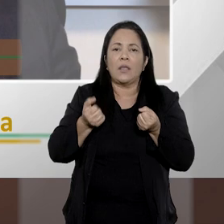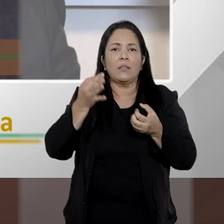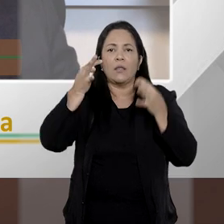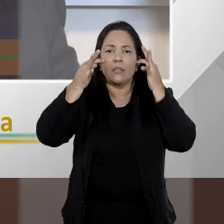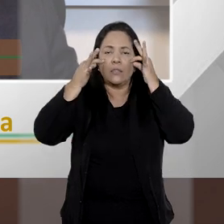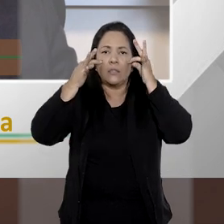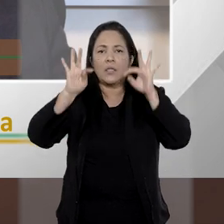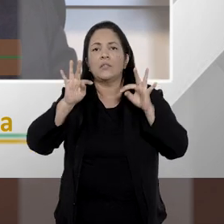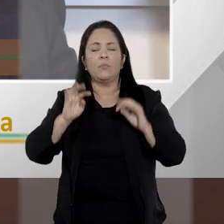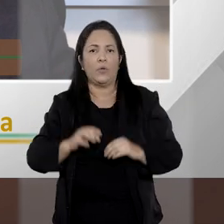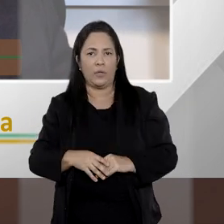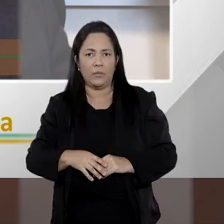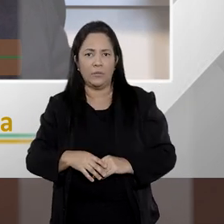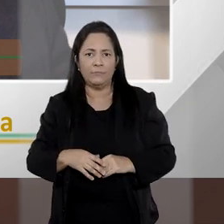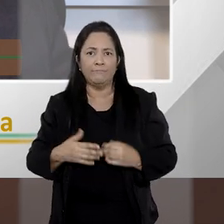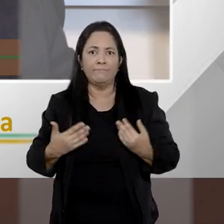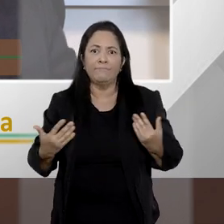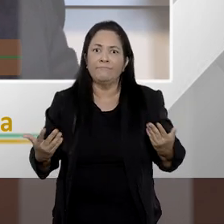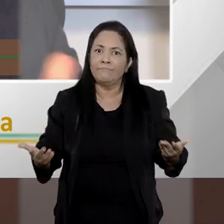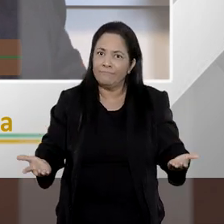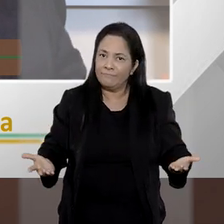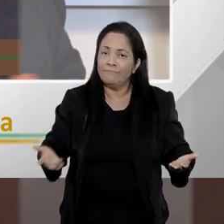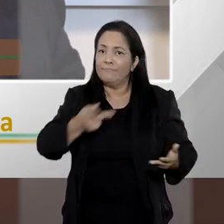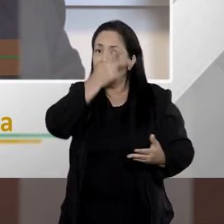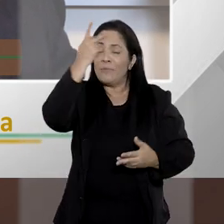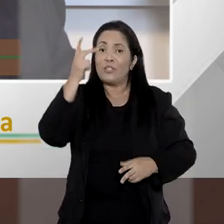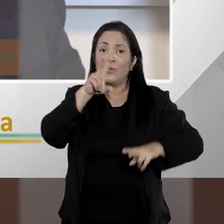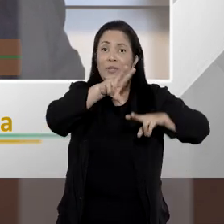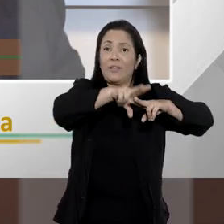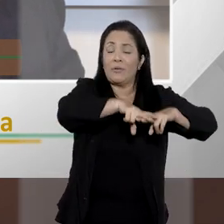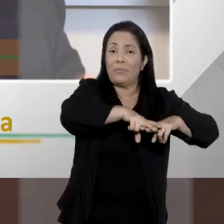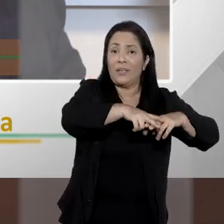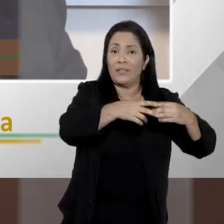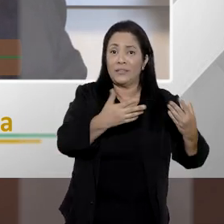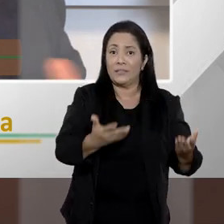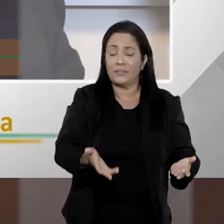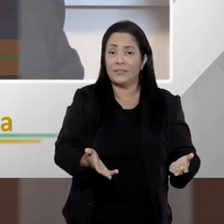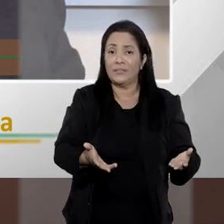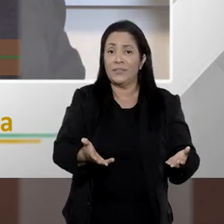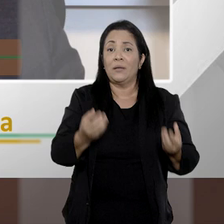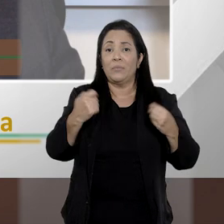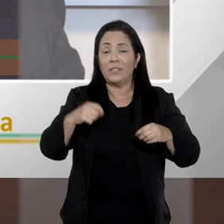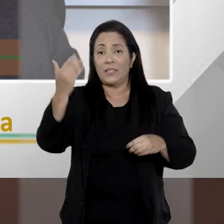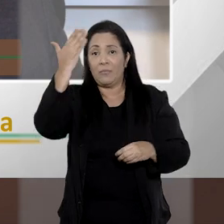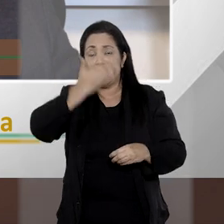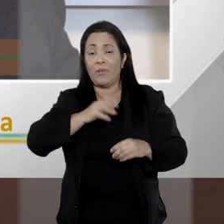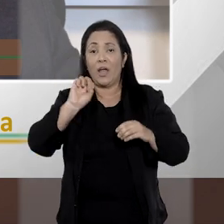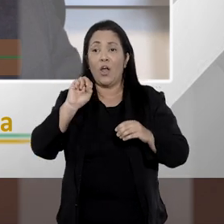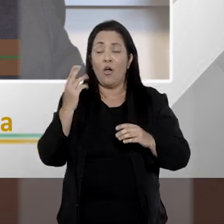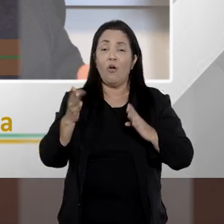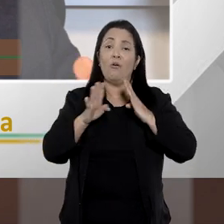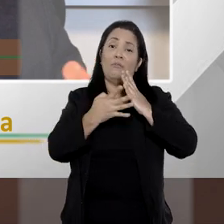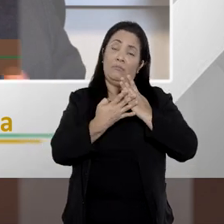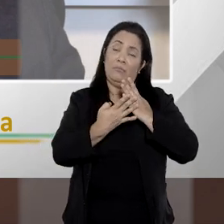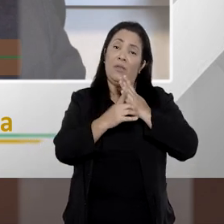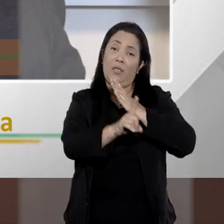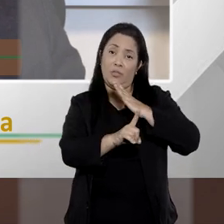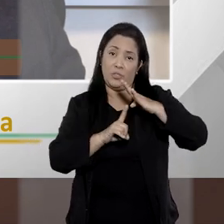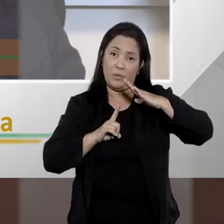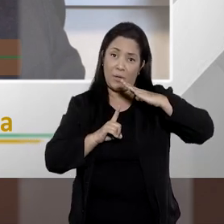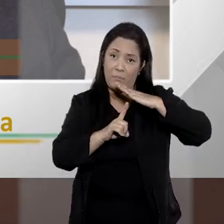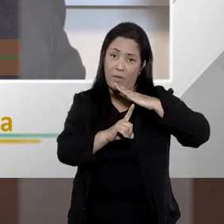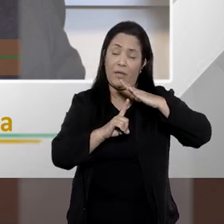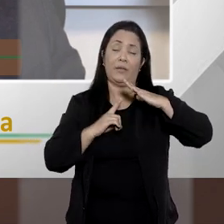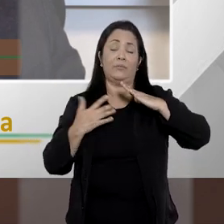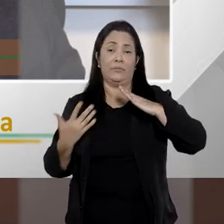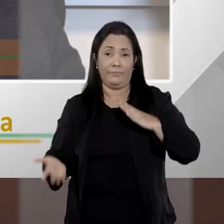próprio apenado, que se encontrava, por exemplo, em livramento condicional ou cumprindo o regime aberto. Isso gera, com certeza,